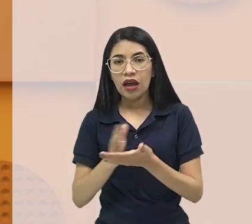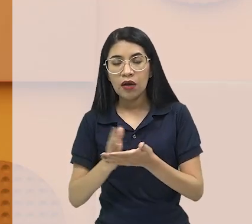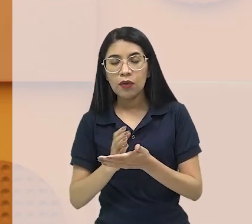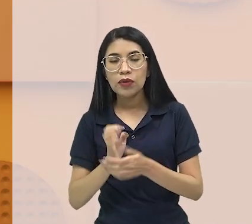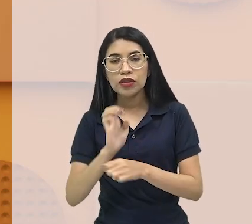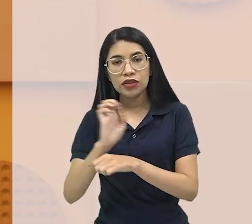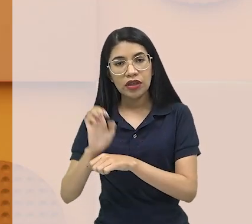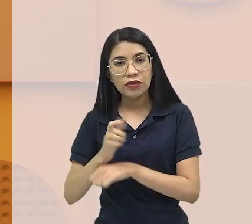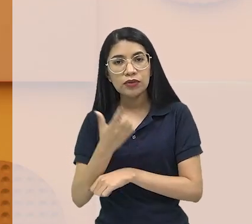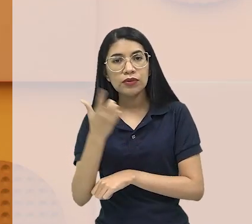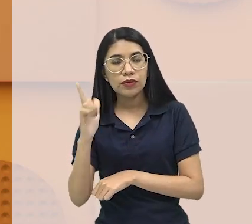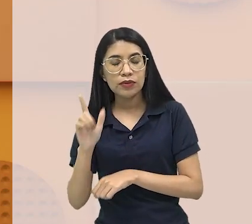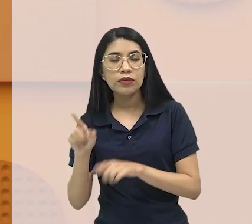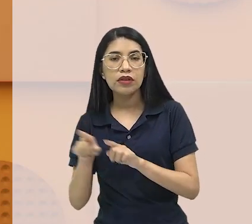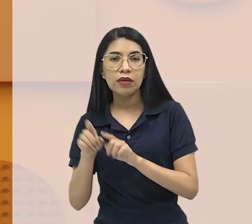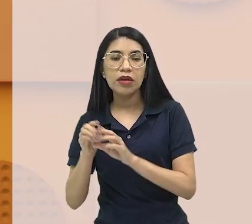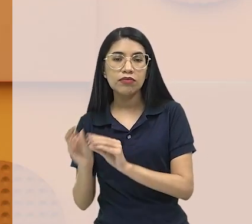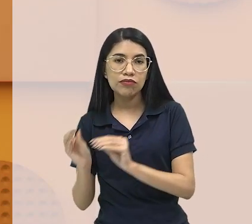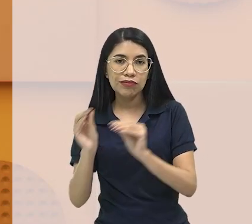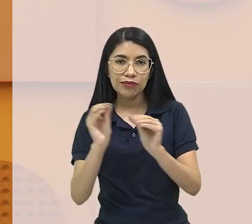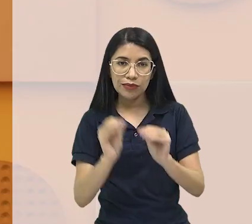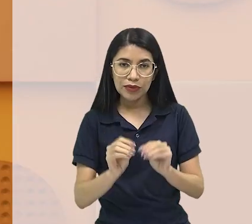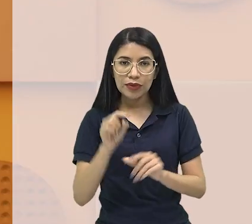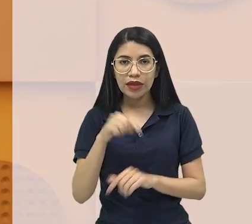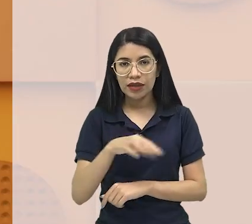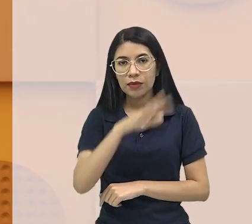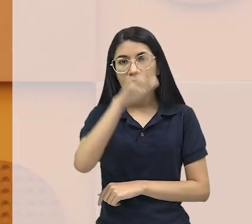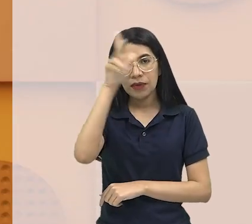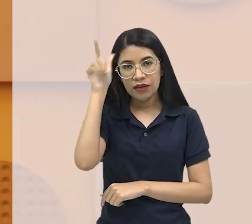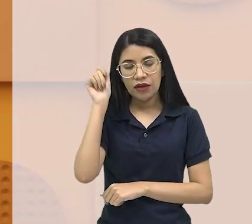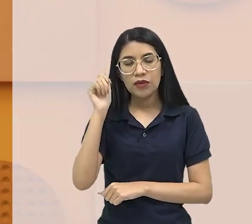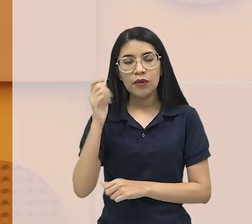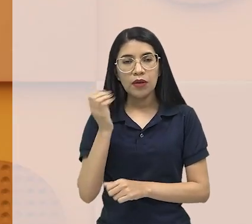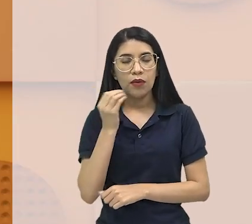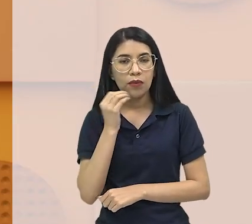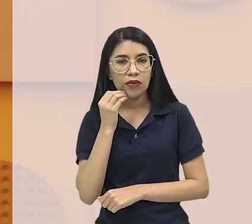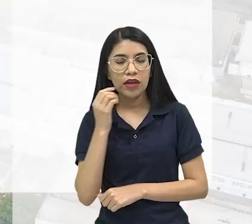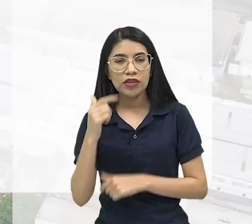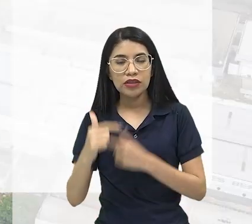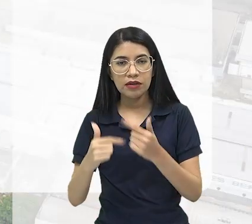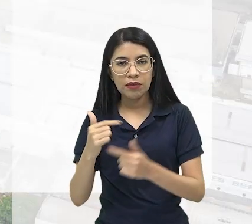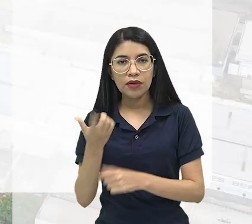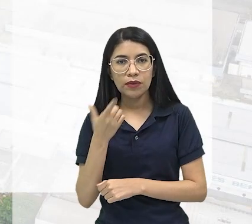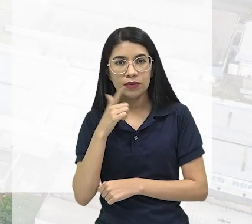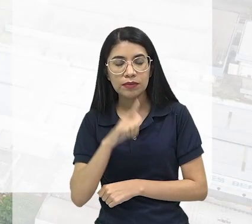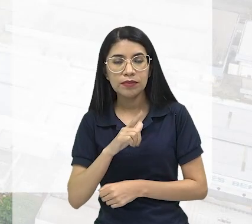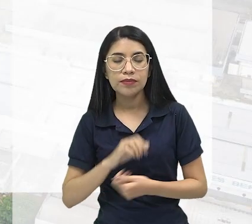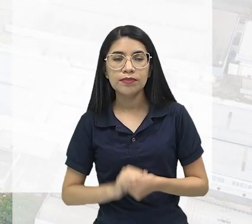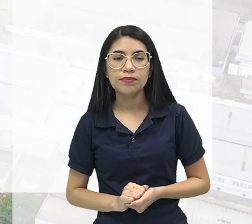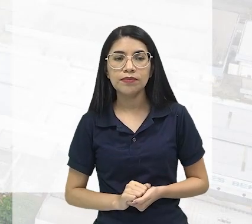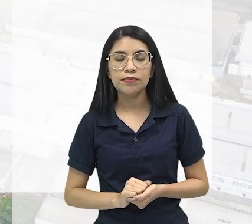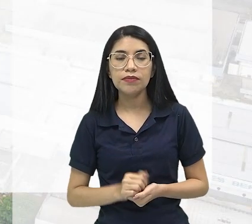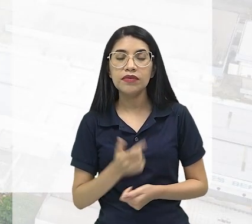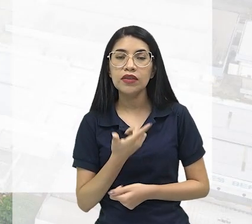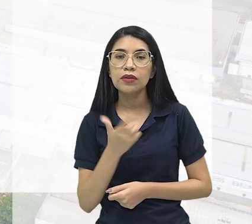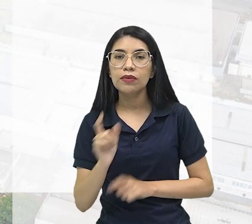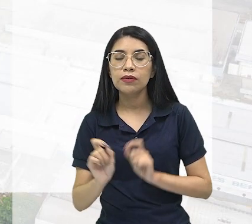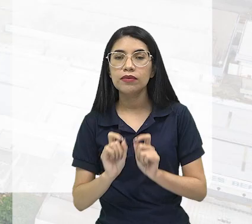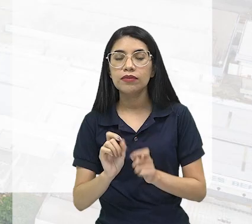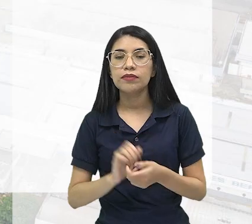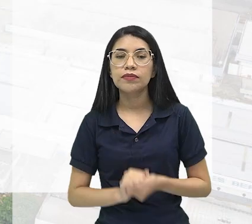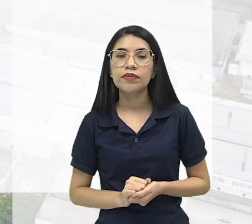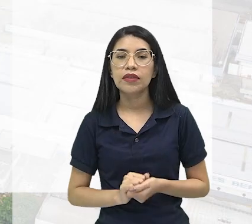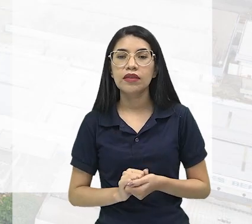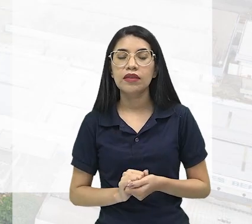vizinhos vêm atraídos pela chance de conseguir um emprego no polo industrial. Outro ponto que a gente vai ver são o quê?